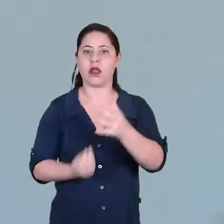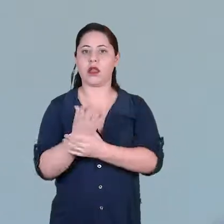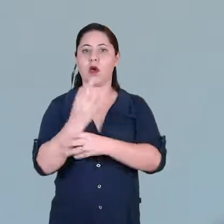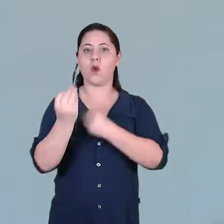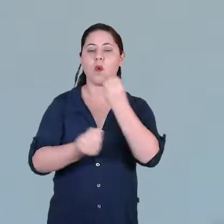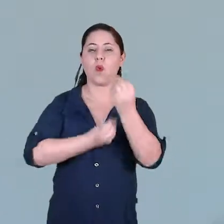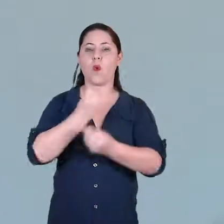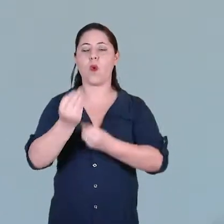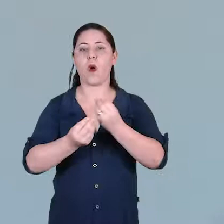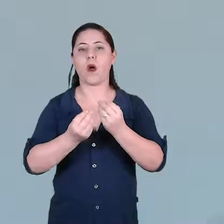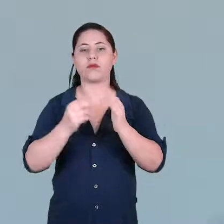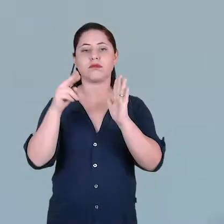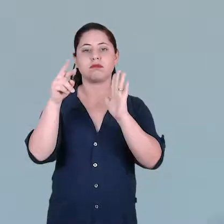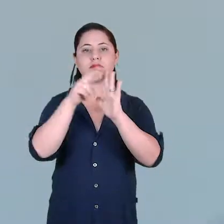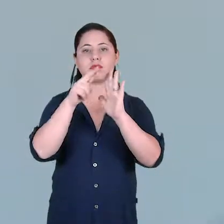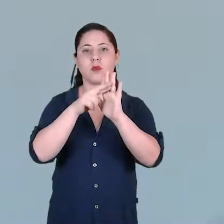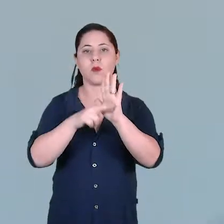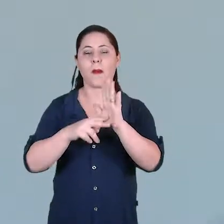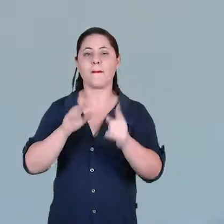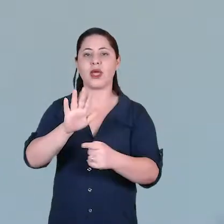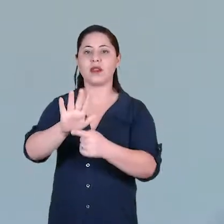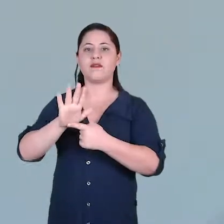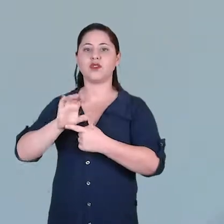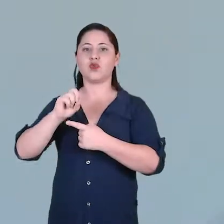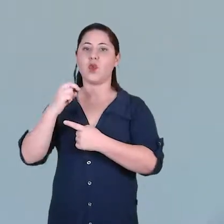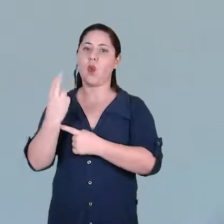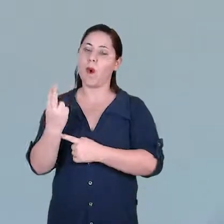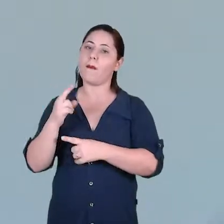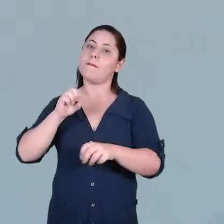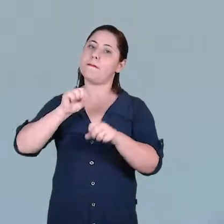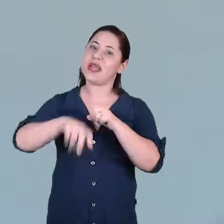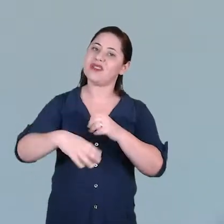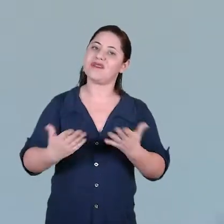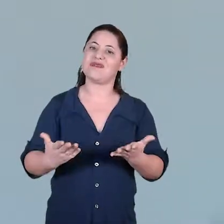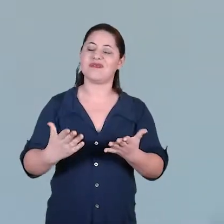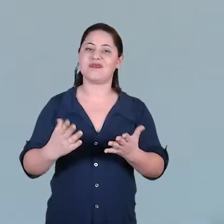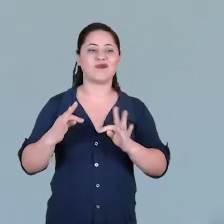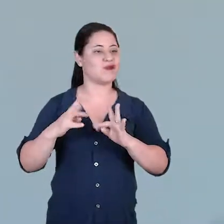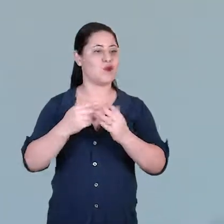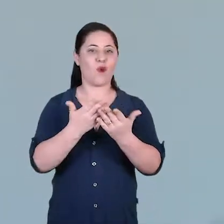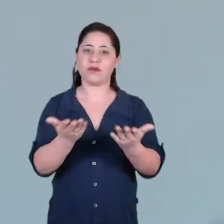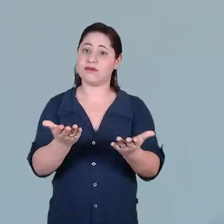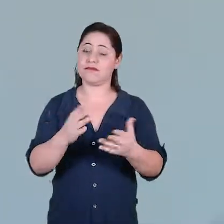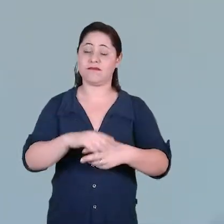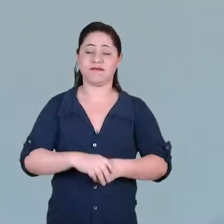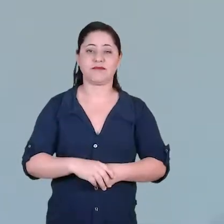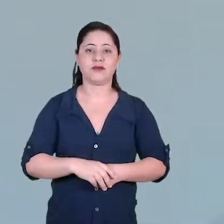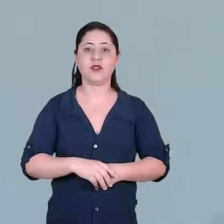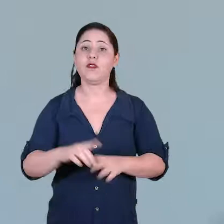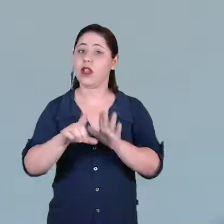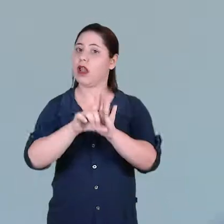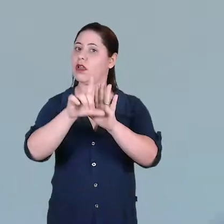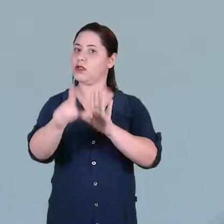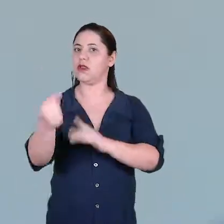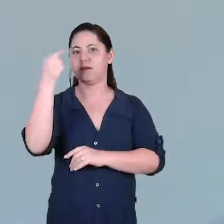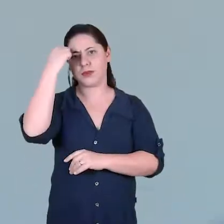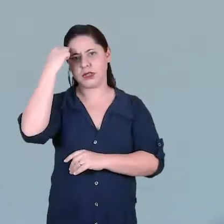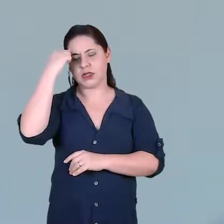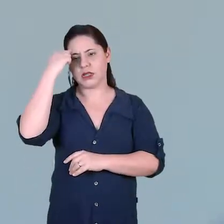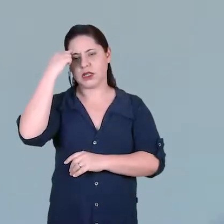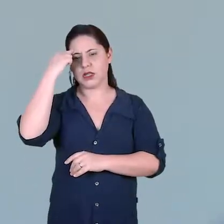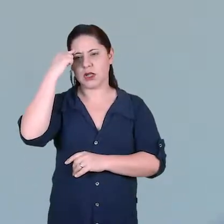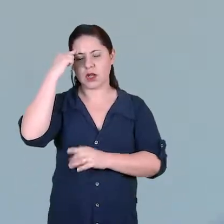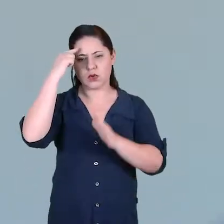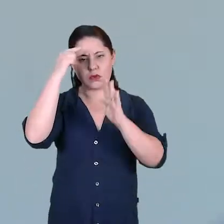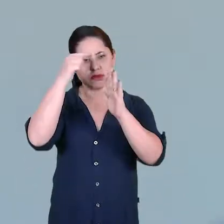as consequências que ela vai acarretar para a sociedade. Um legislador consciente sabe disso. Então você legisla pensando, isso vai